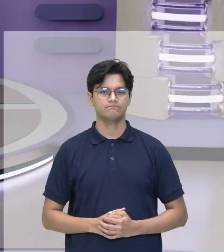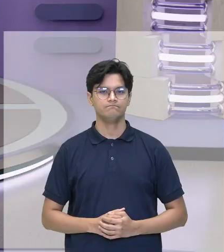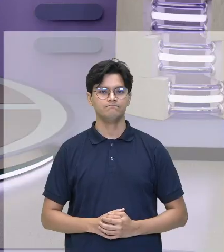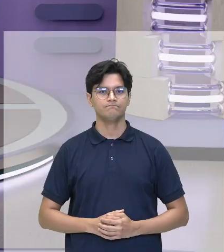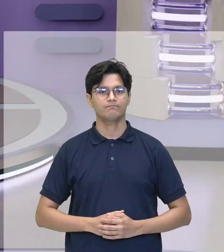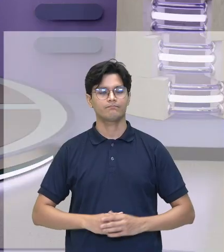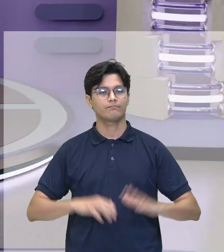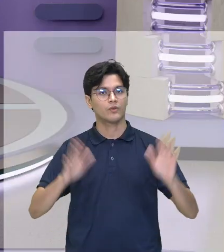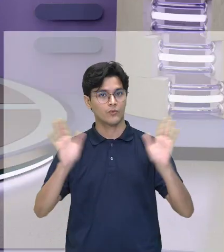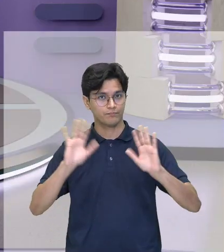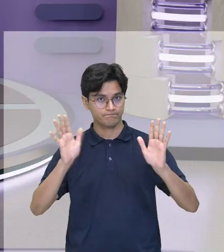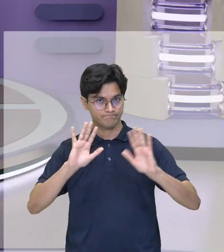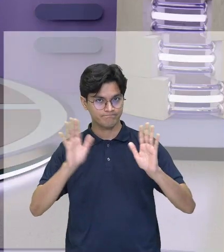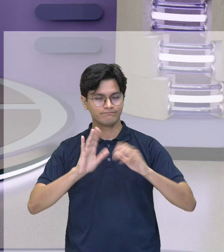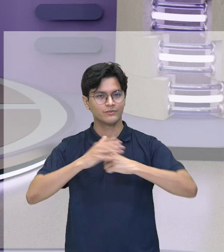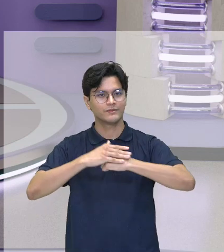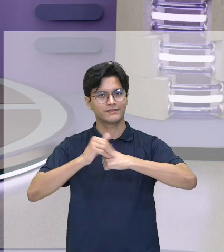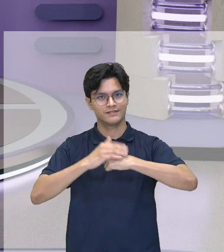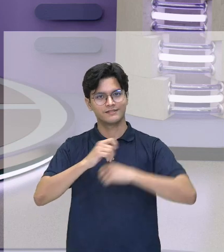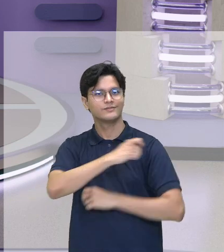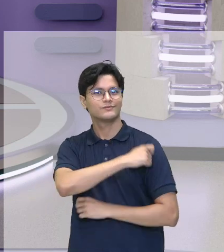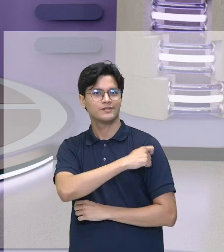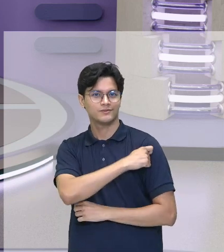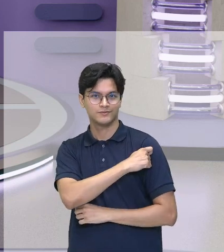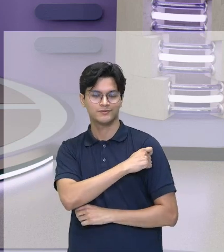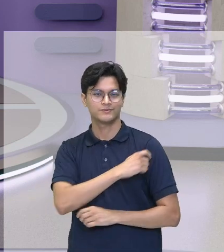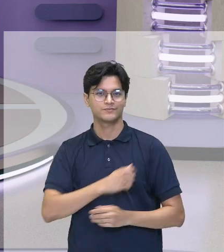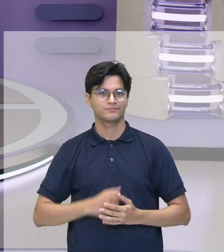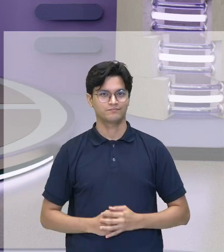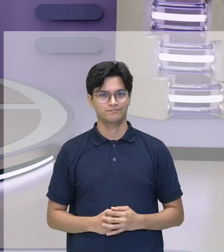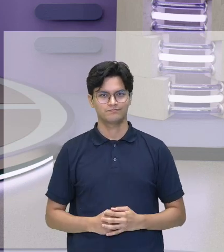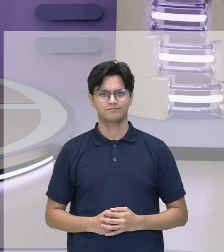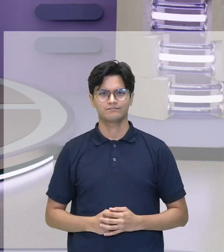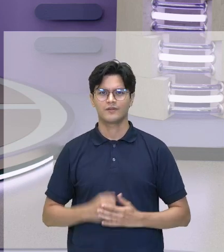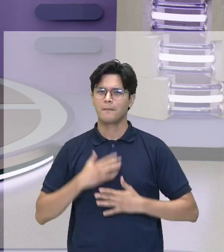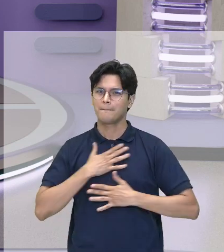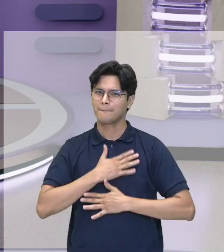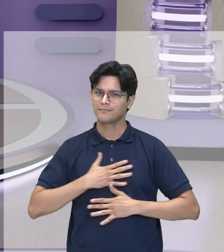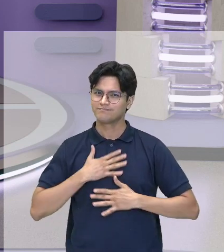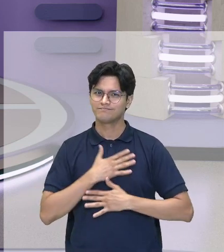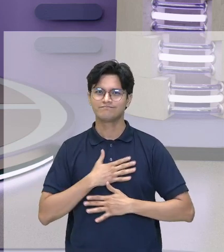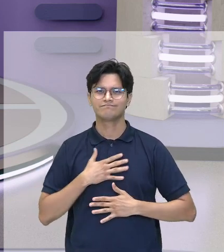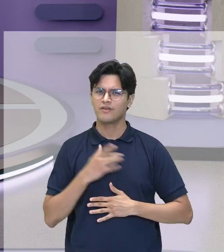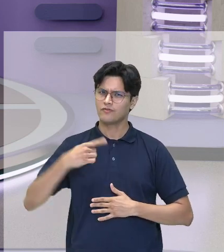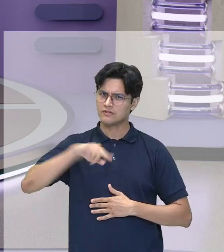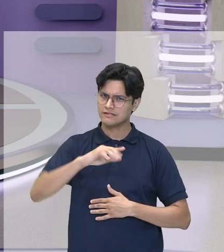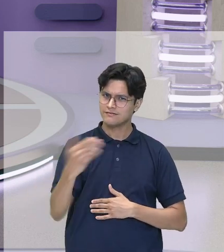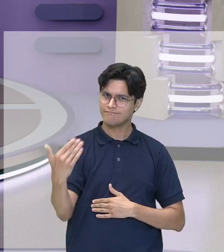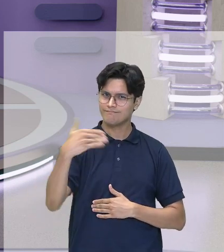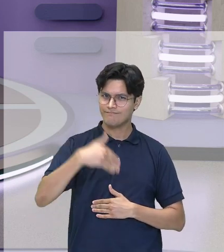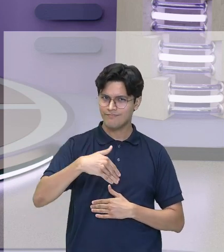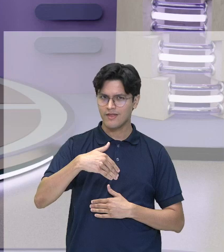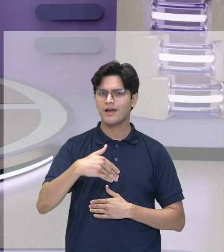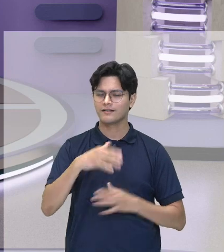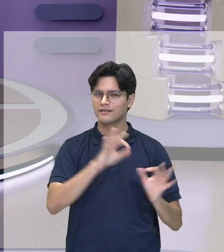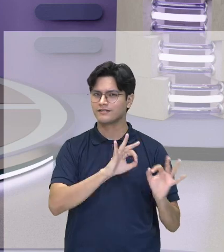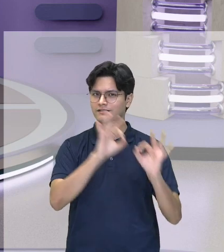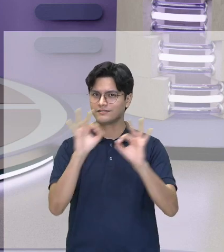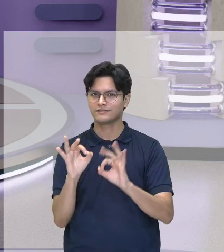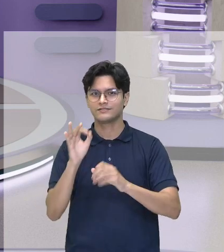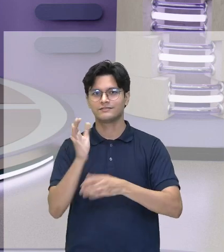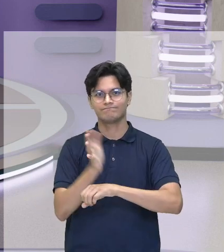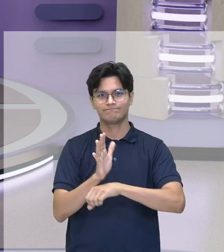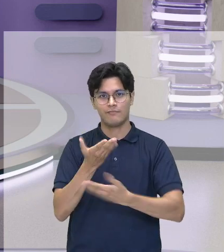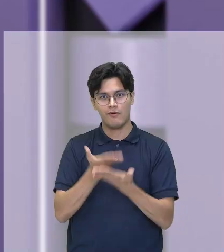Saudações a você, meu caro aluno, minha cara aluna. Que bom que você veio e está aqui na nossa aula de